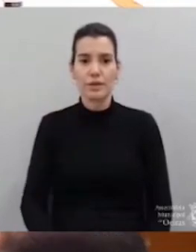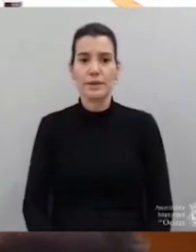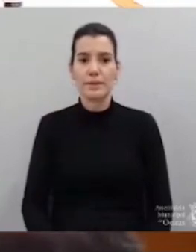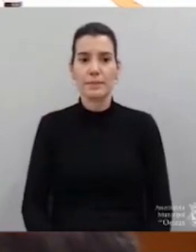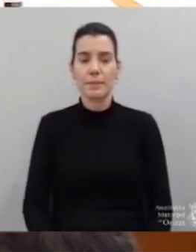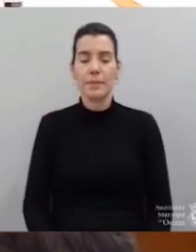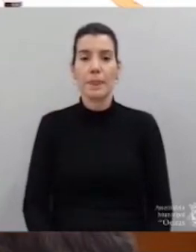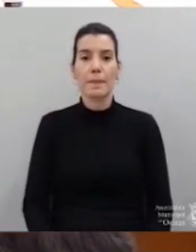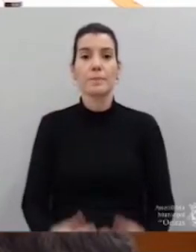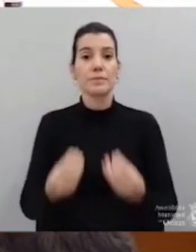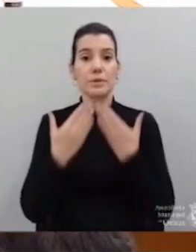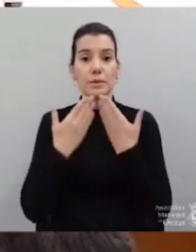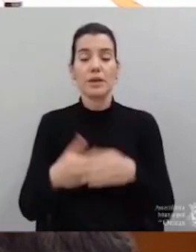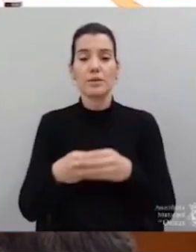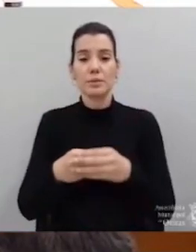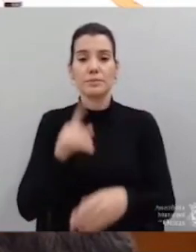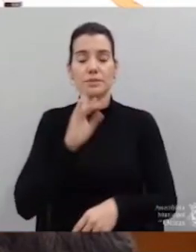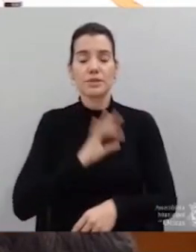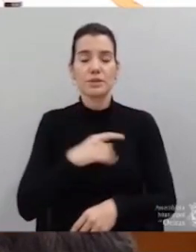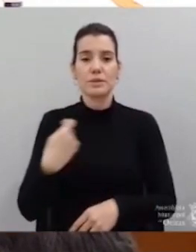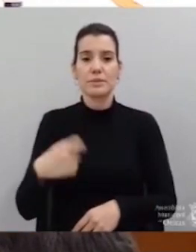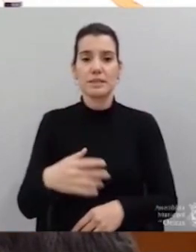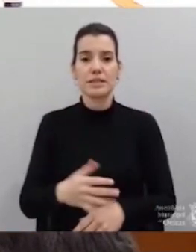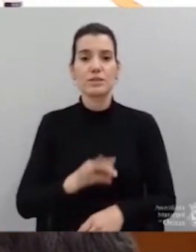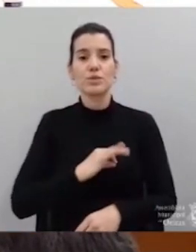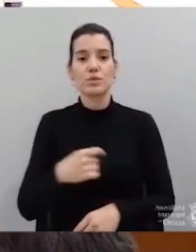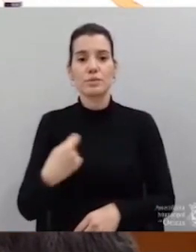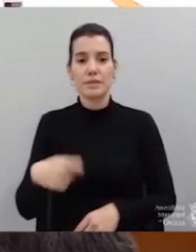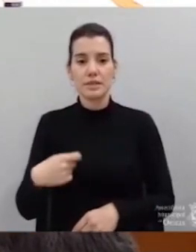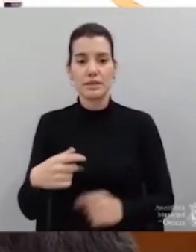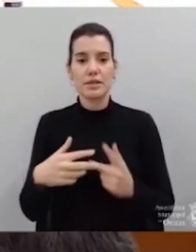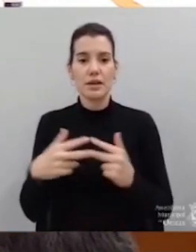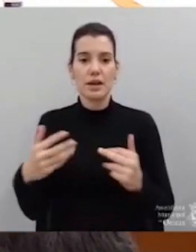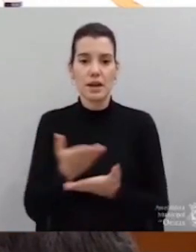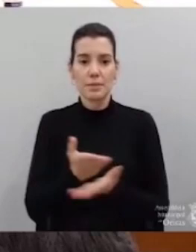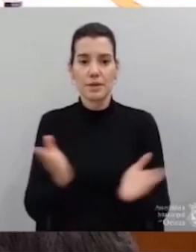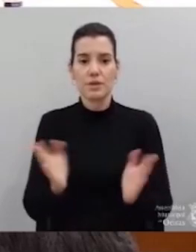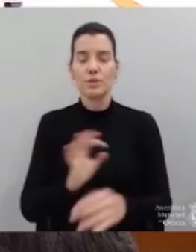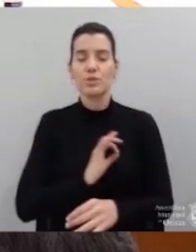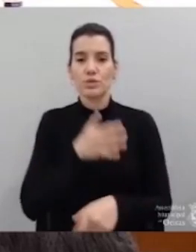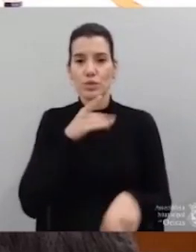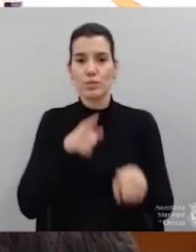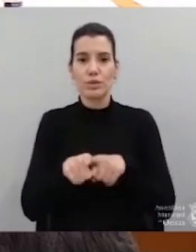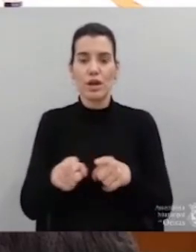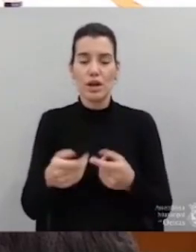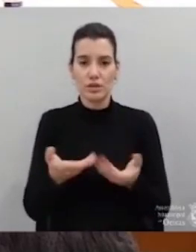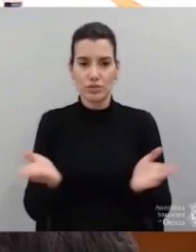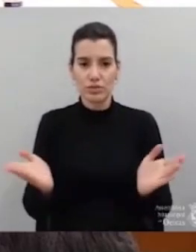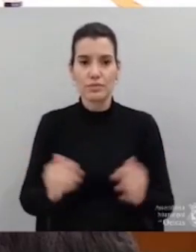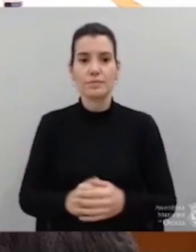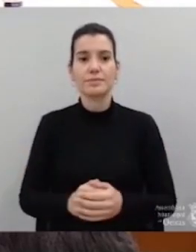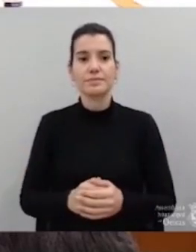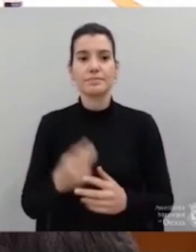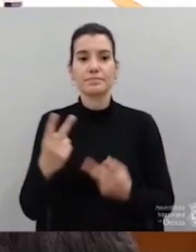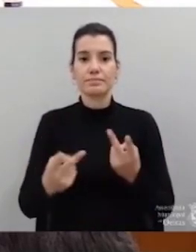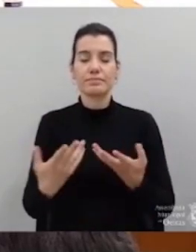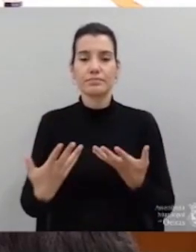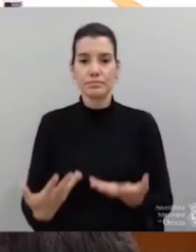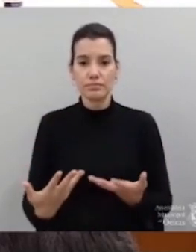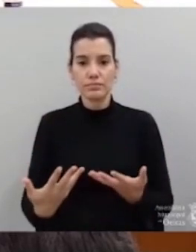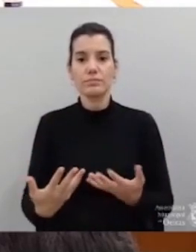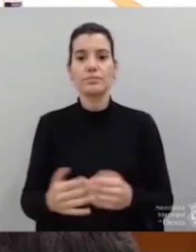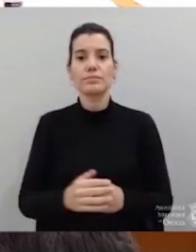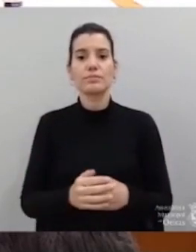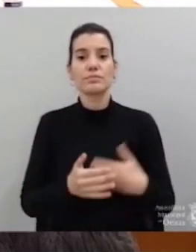Obrigada. Cumprimento a Sra. Presidente, o Sr. Presidente Executivo e os Srs. Deputados. Analisamos agora de forma esquemática